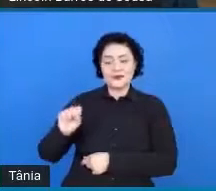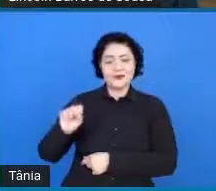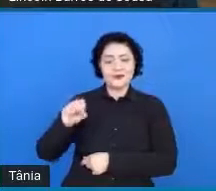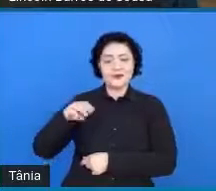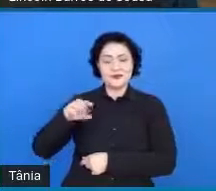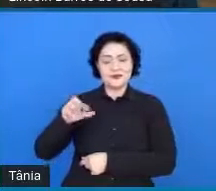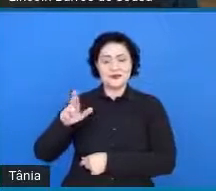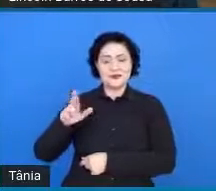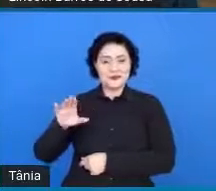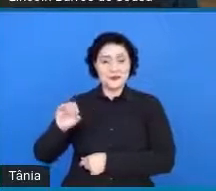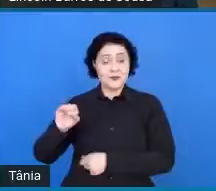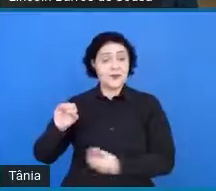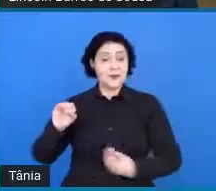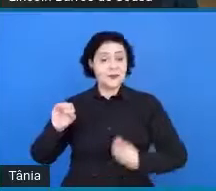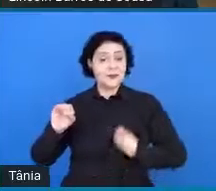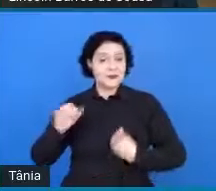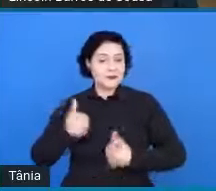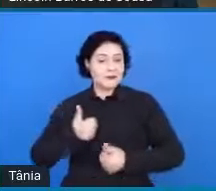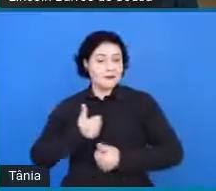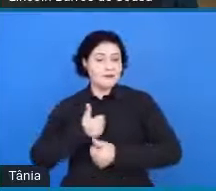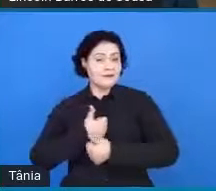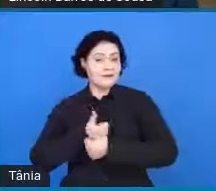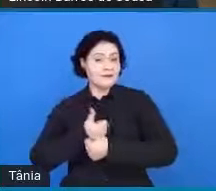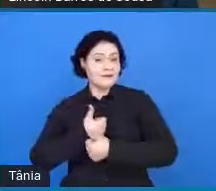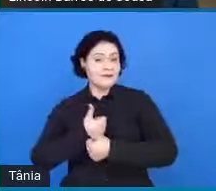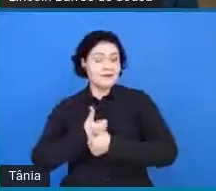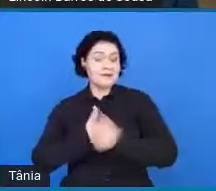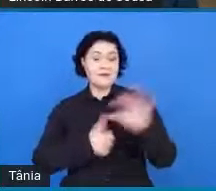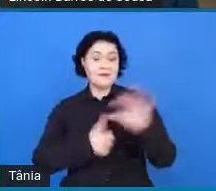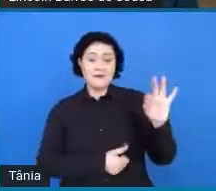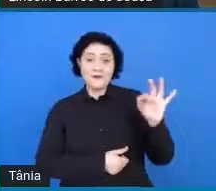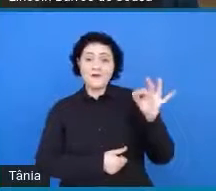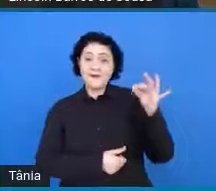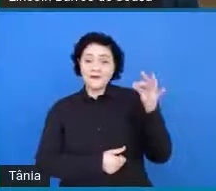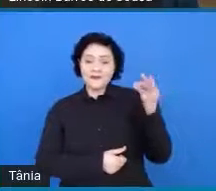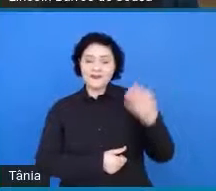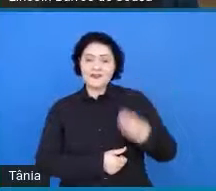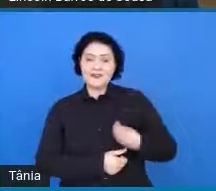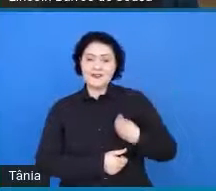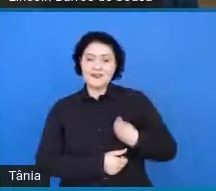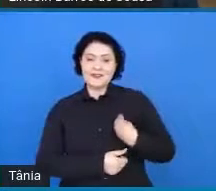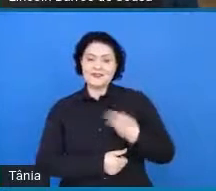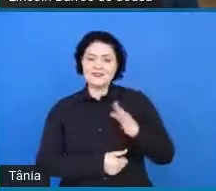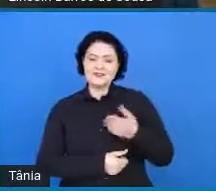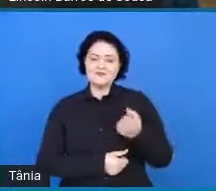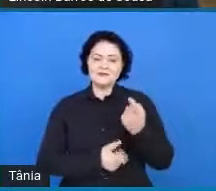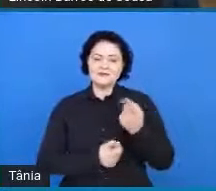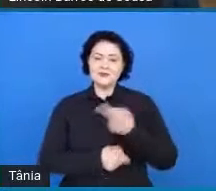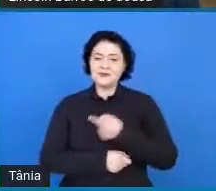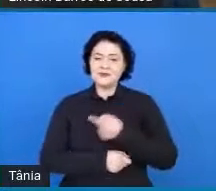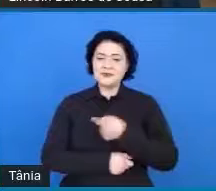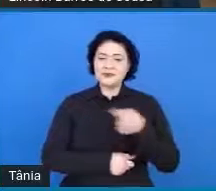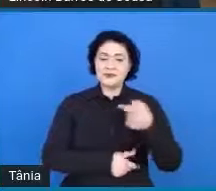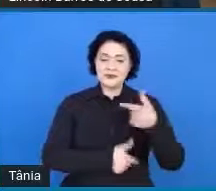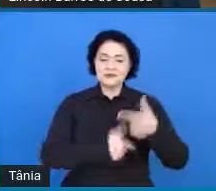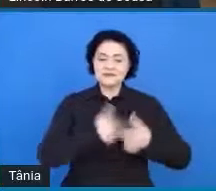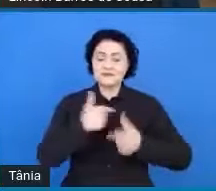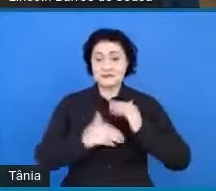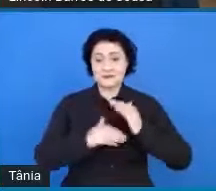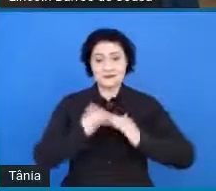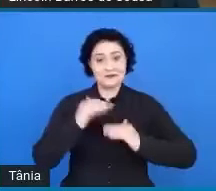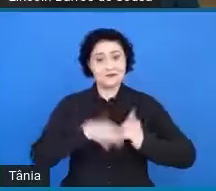que está bem pertinho está na França Desde há algumas semanas em trabalho